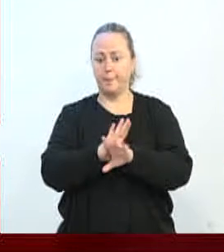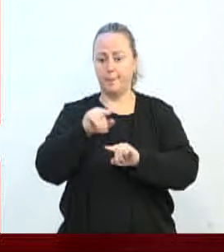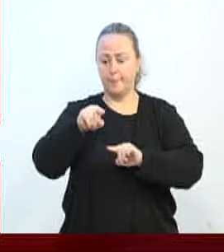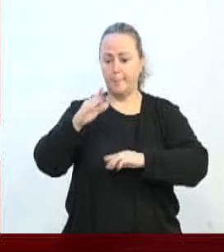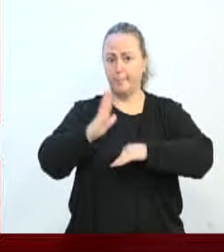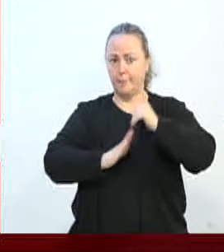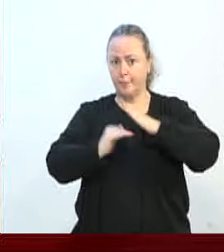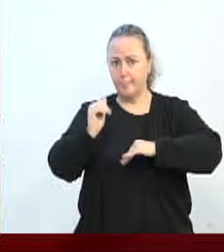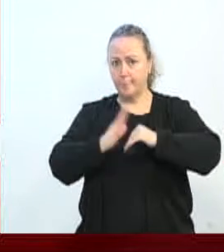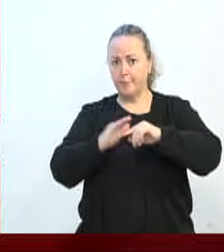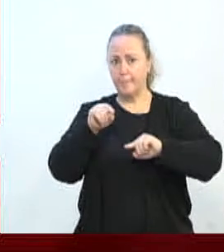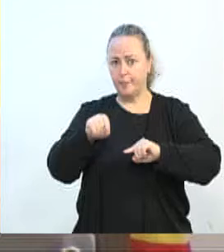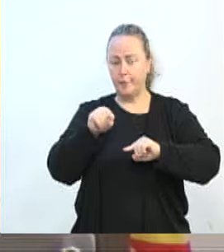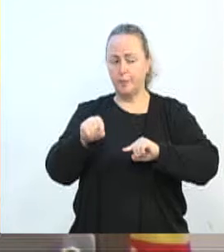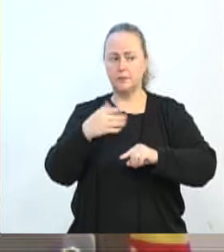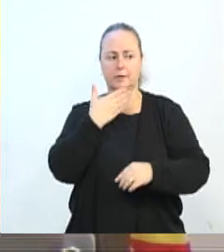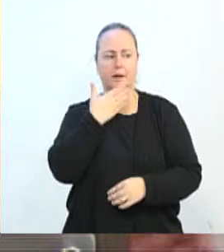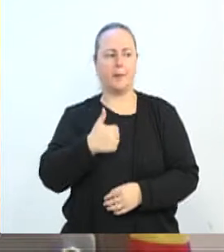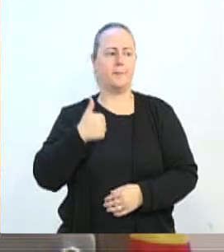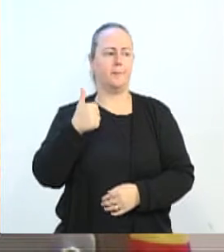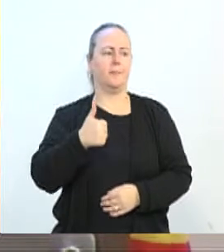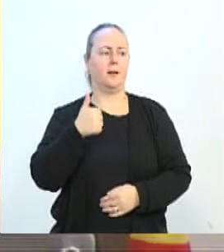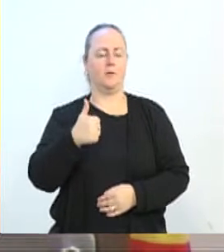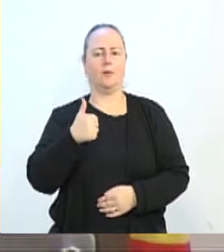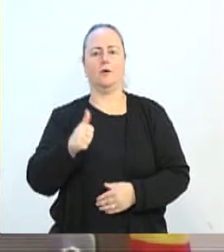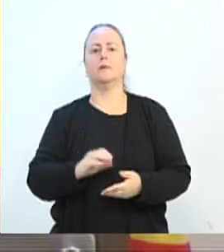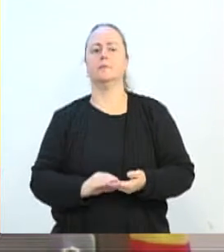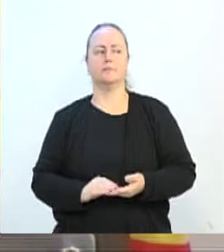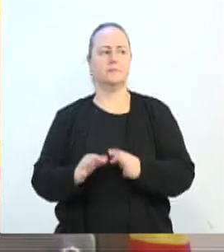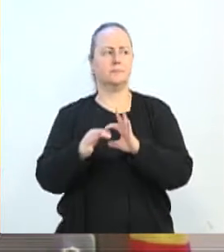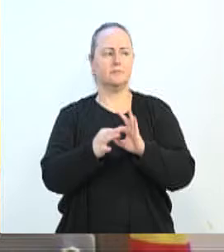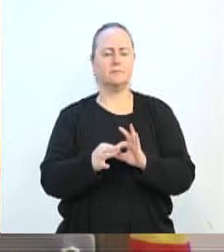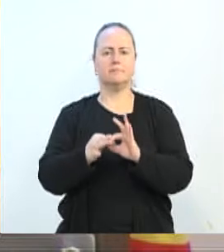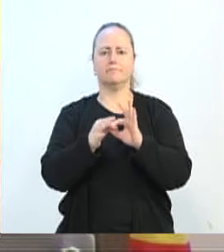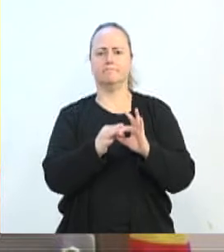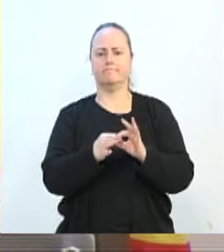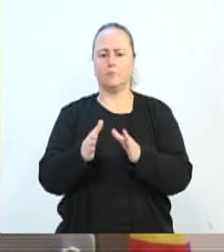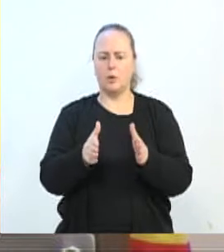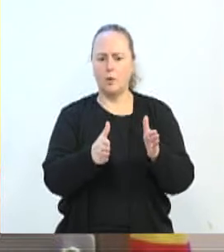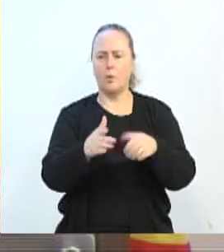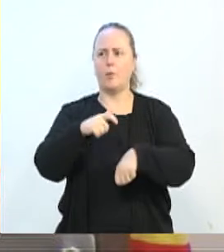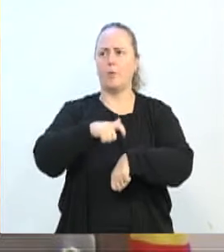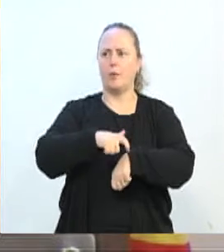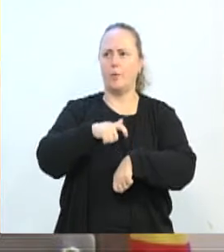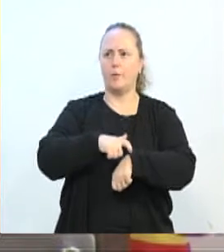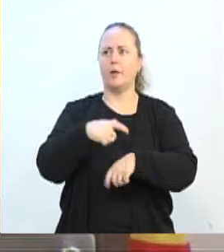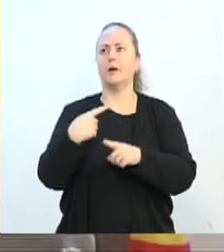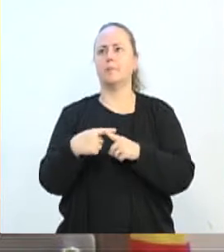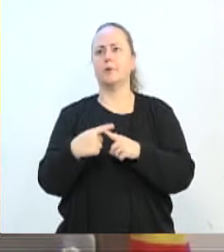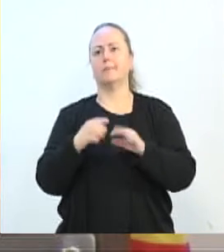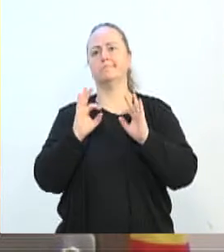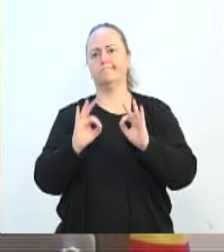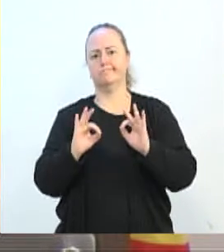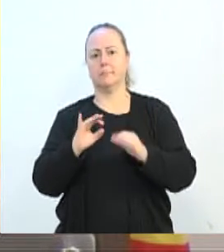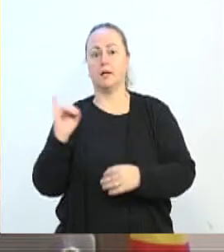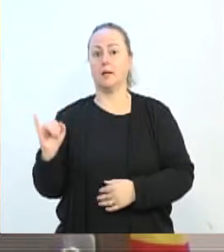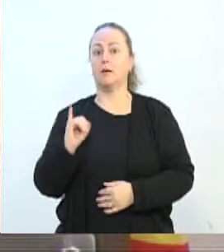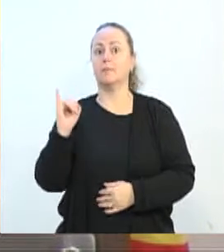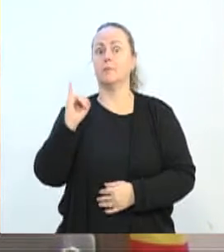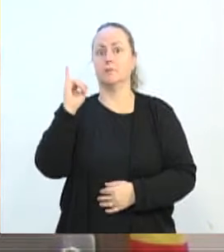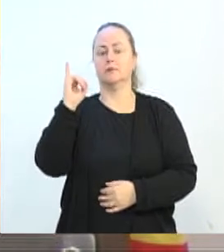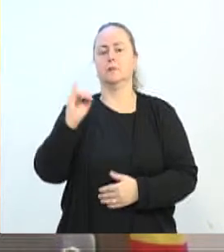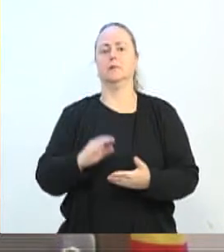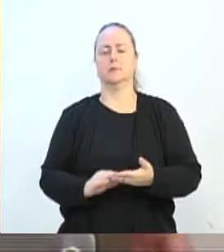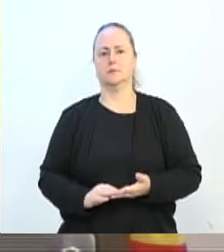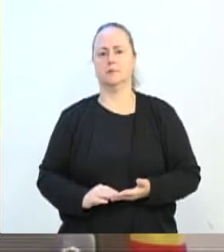que obviamente melhor e também toda aquela região a integração melhores linhas os horários enfim porque lógicos os terminais são importantes para integração mas